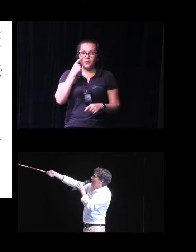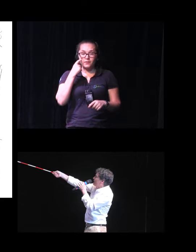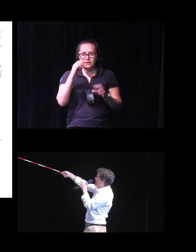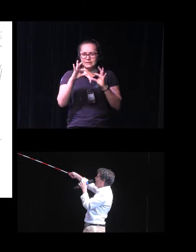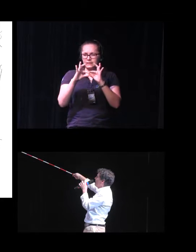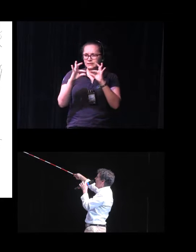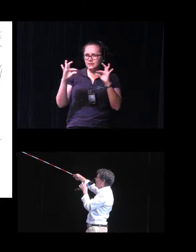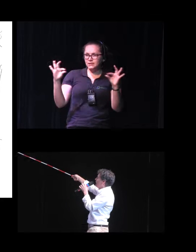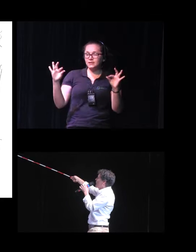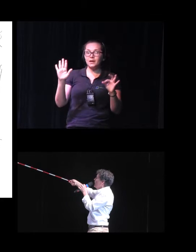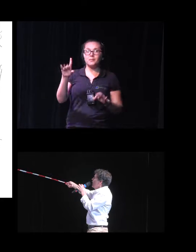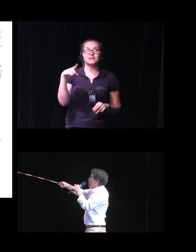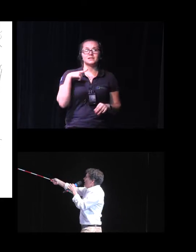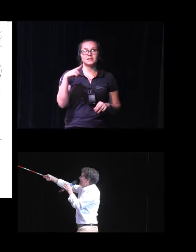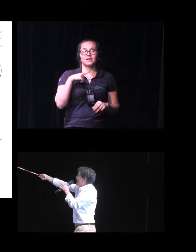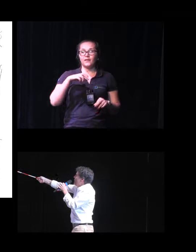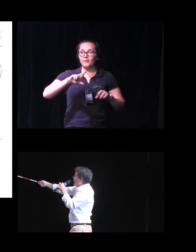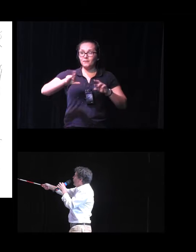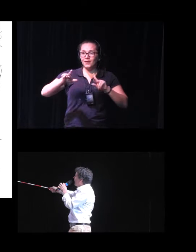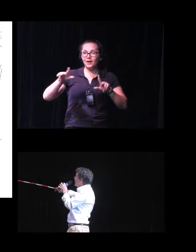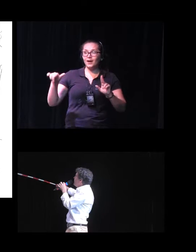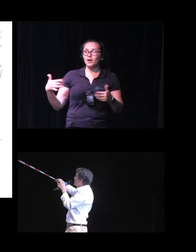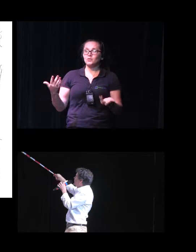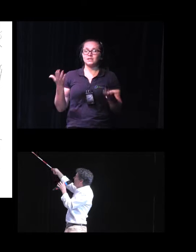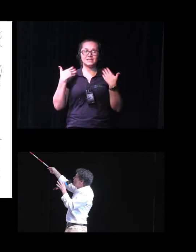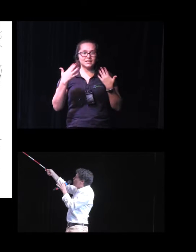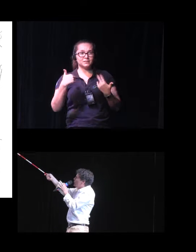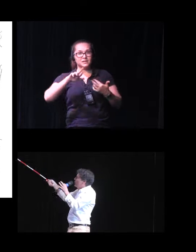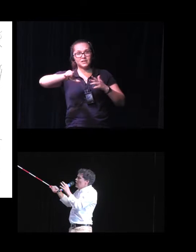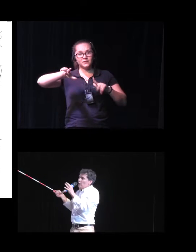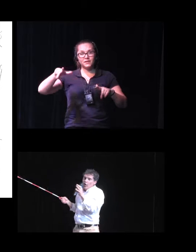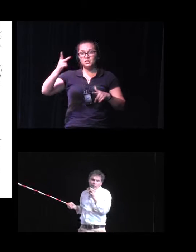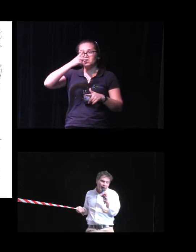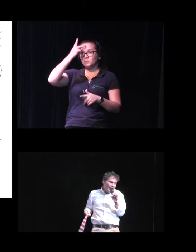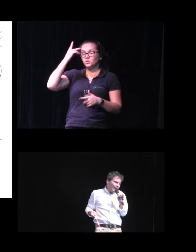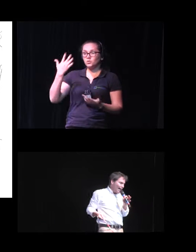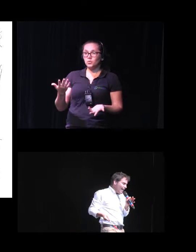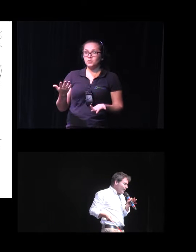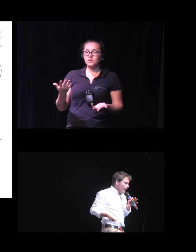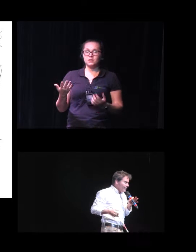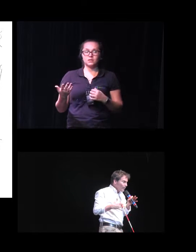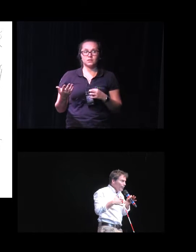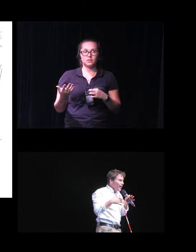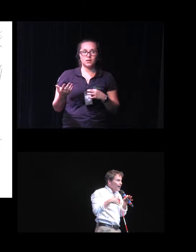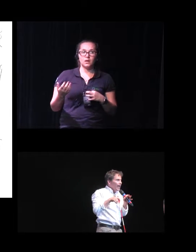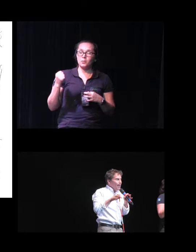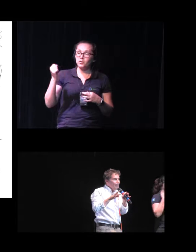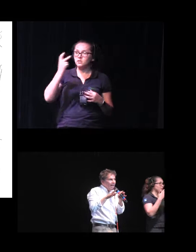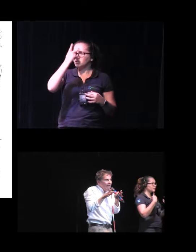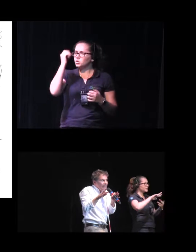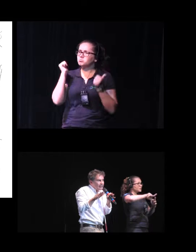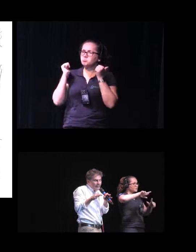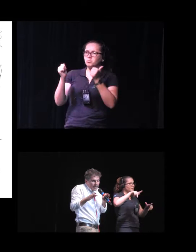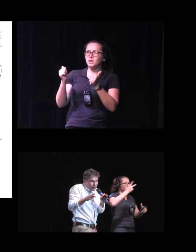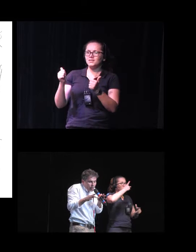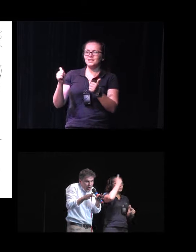Eu tentei seguir a linha do planetário, mas você tem microclimas de nichos onde as pessoas